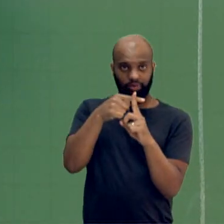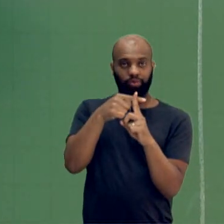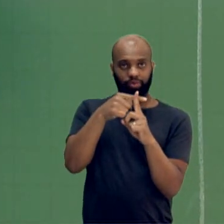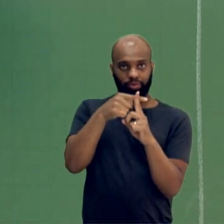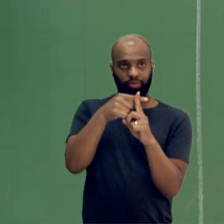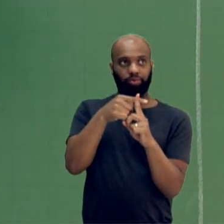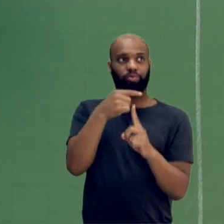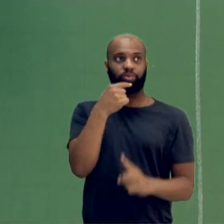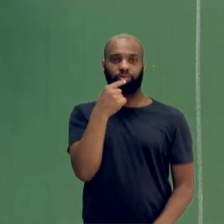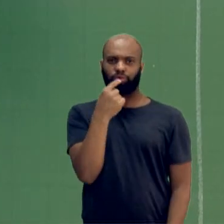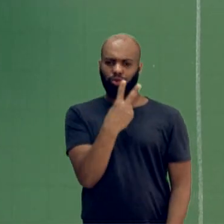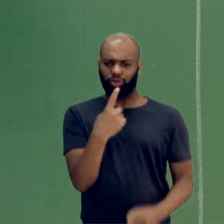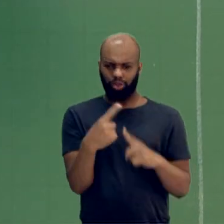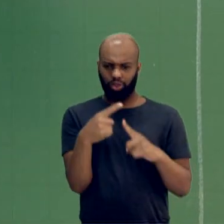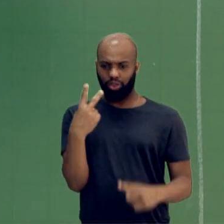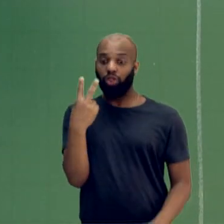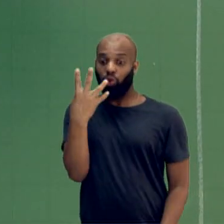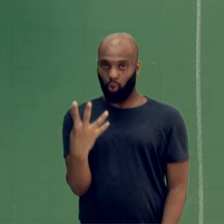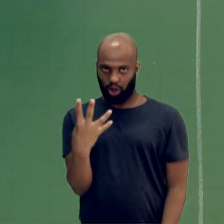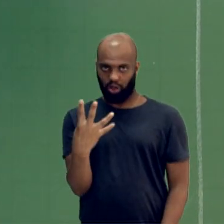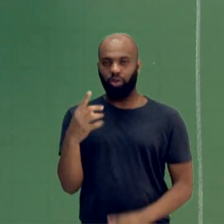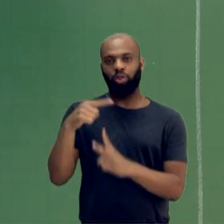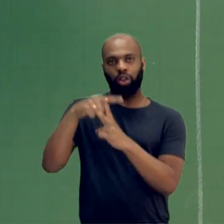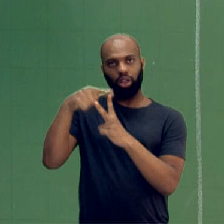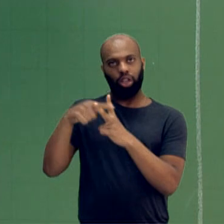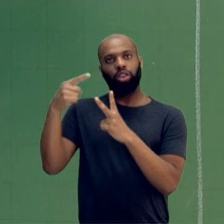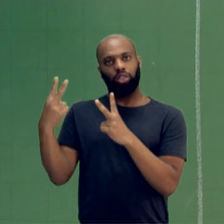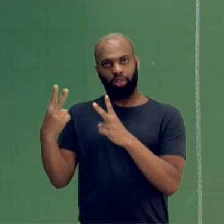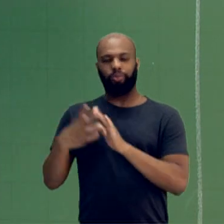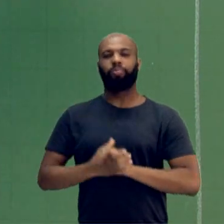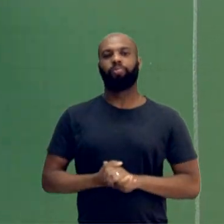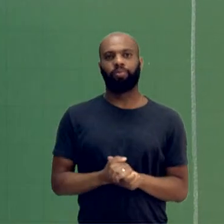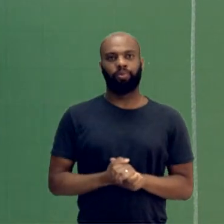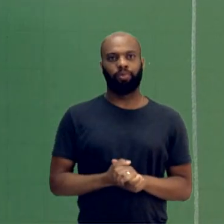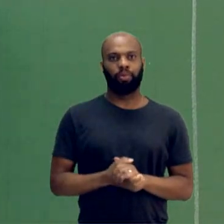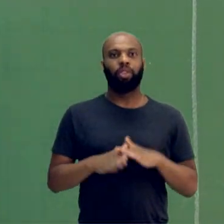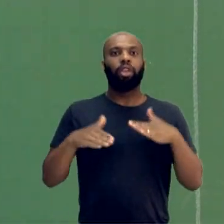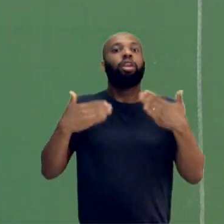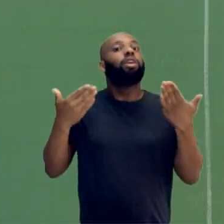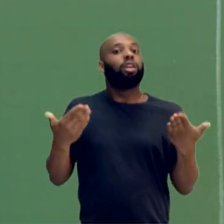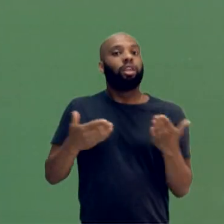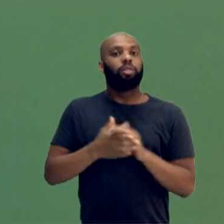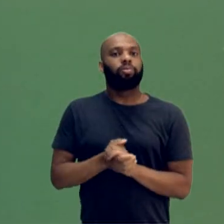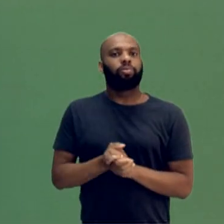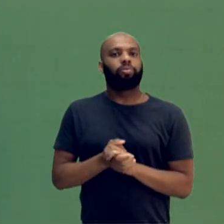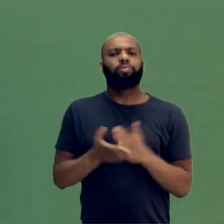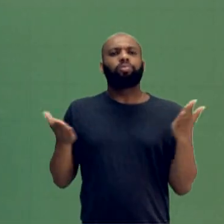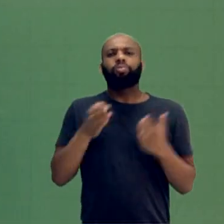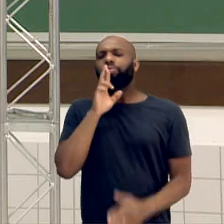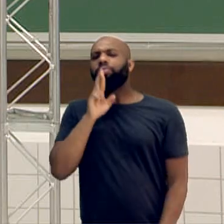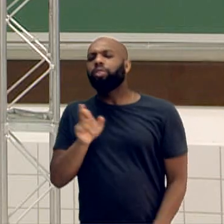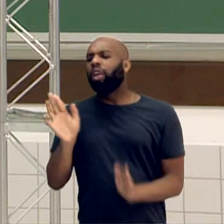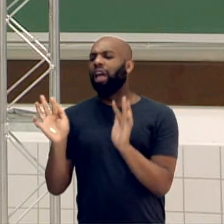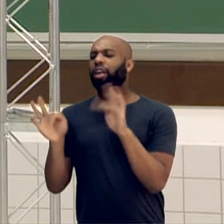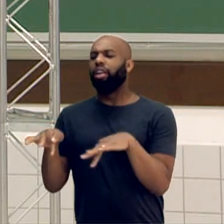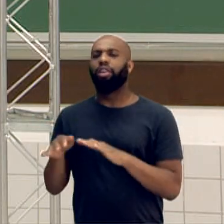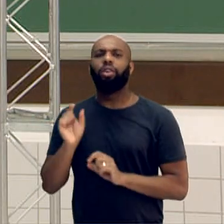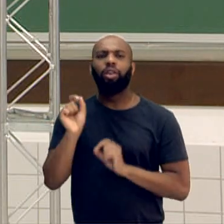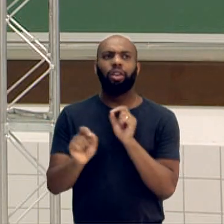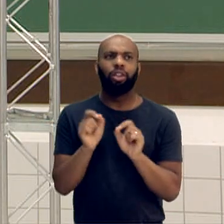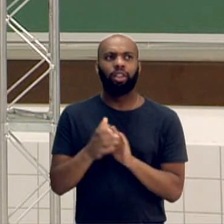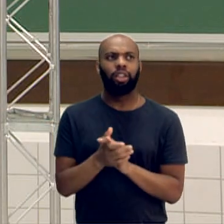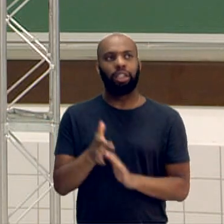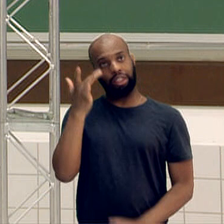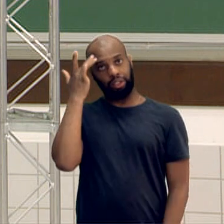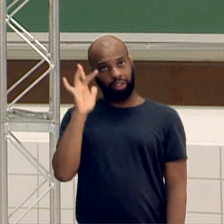de 2 mais 4 raiz de 2. Ou seja, qual é o resultado final, professor?